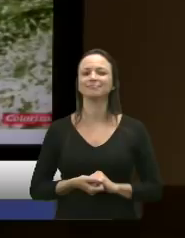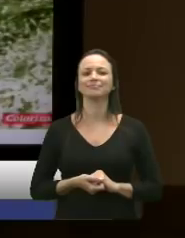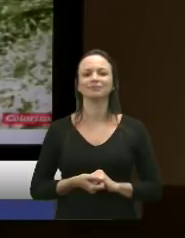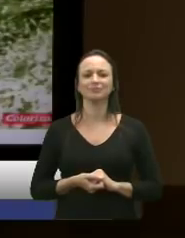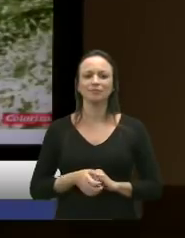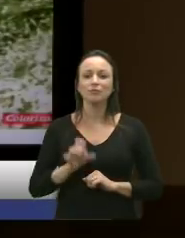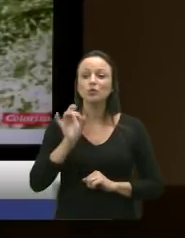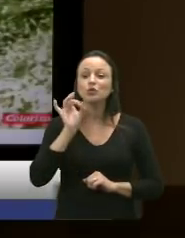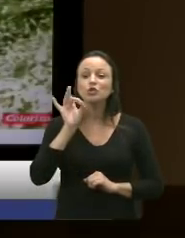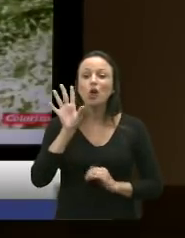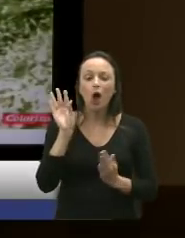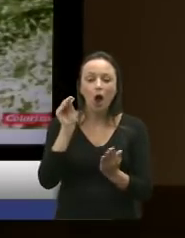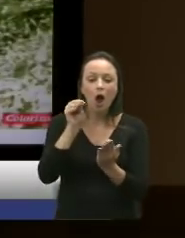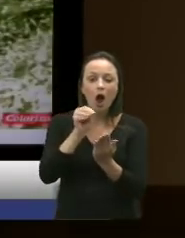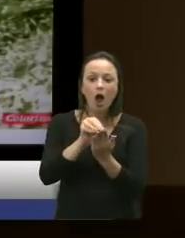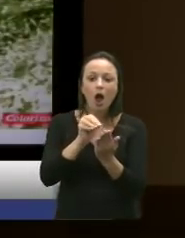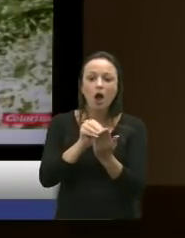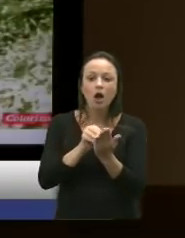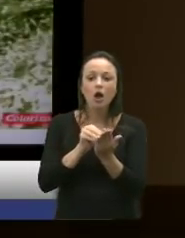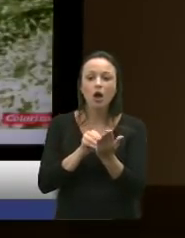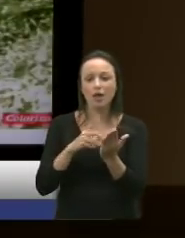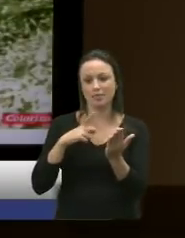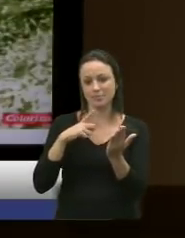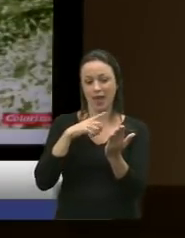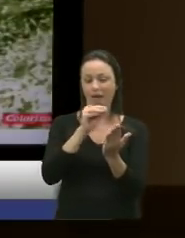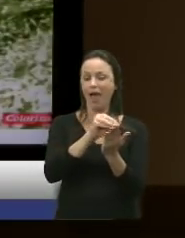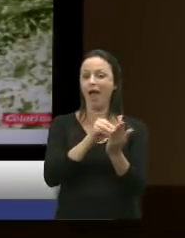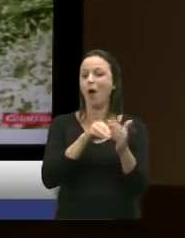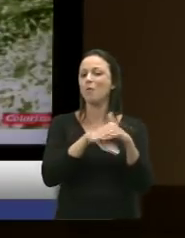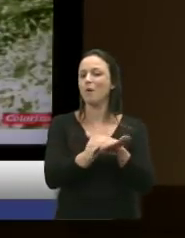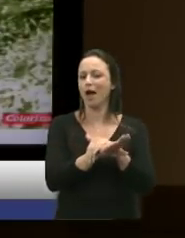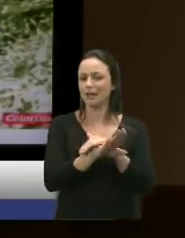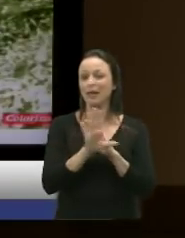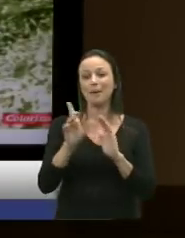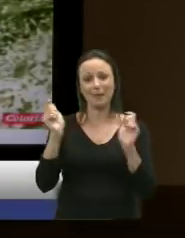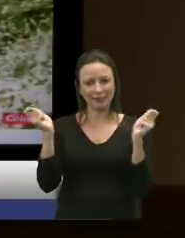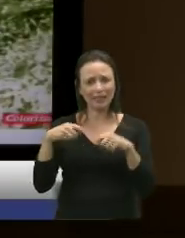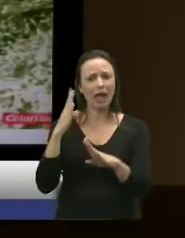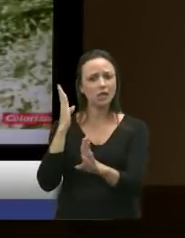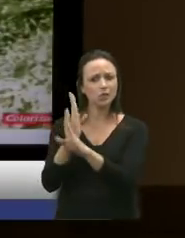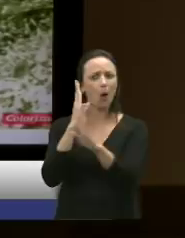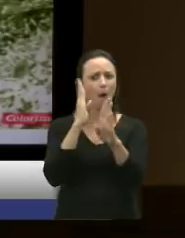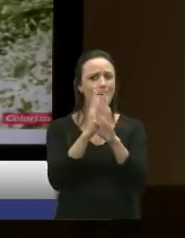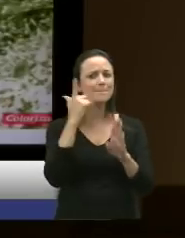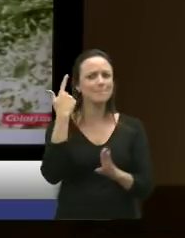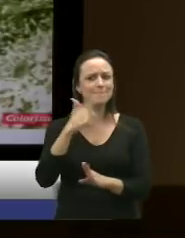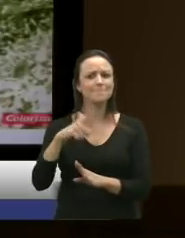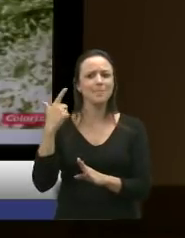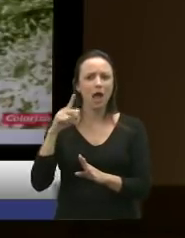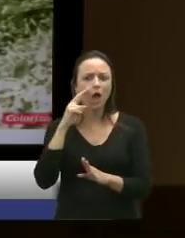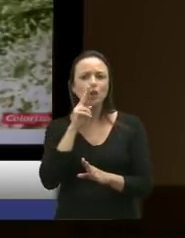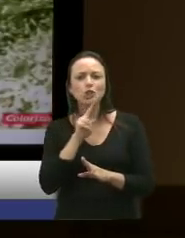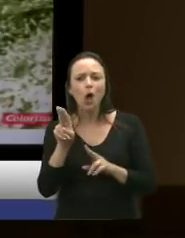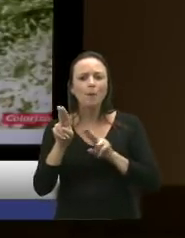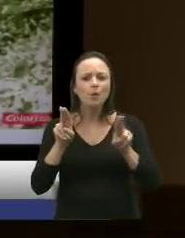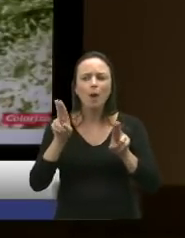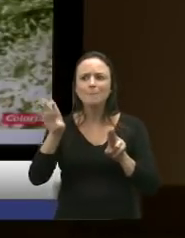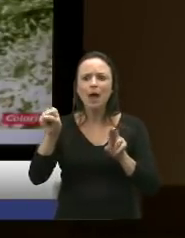Só dos que se alistaram, e nós temos registros, porque ainda podemos descobrir mais, como continuamos descobrindo um tempo